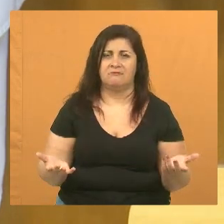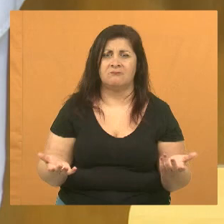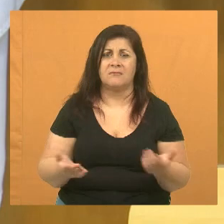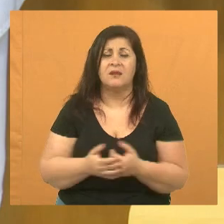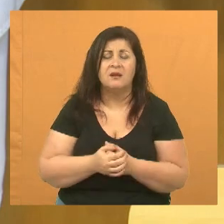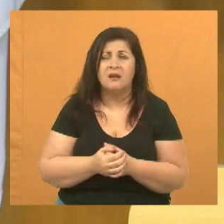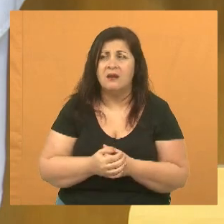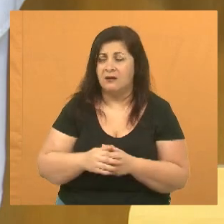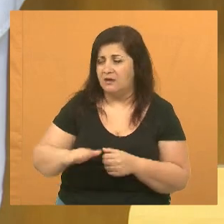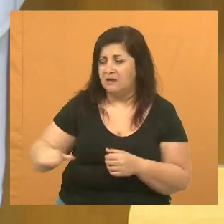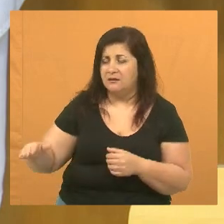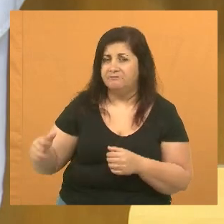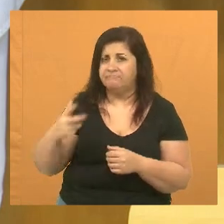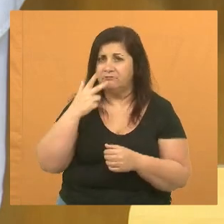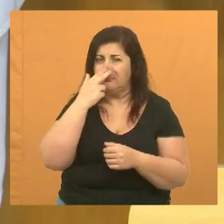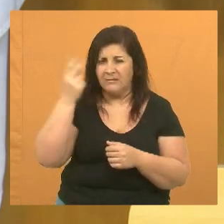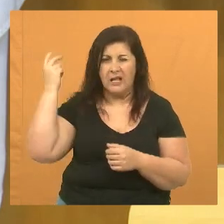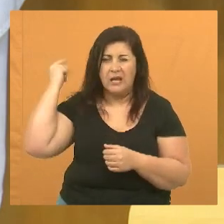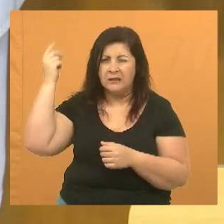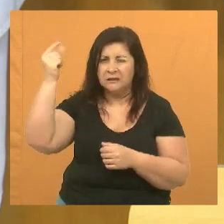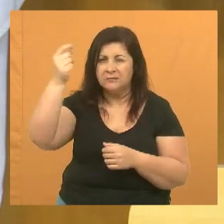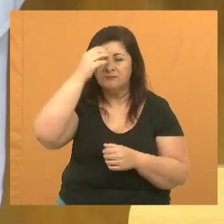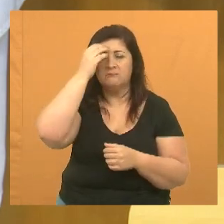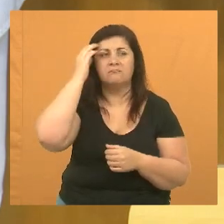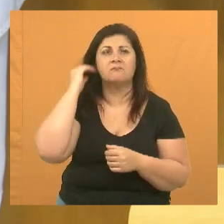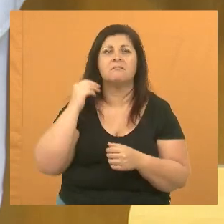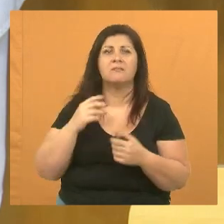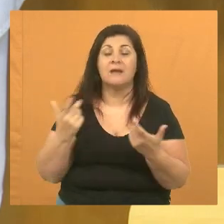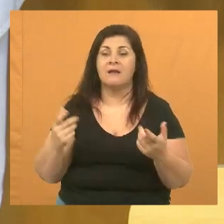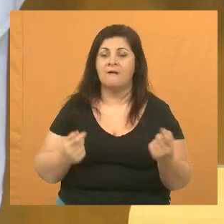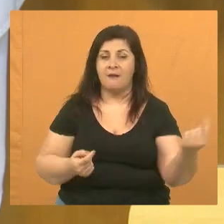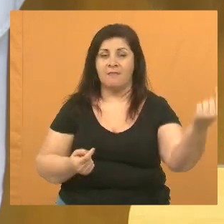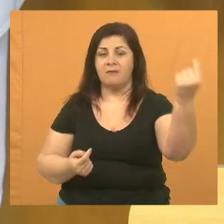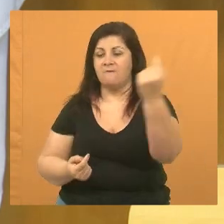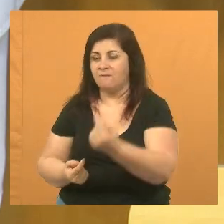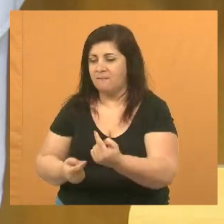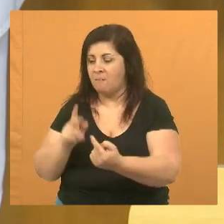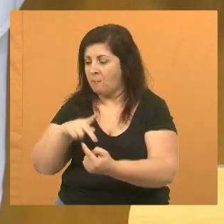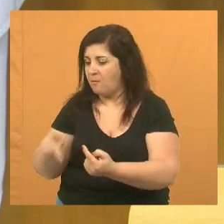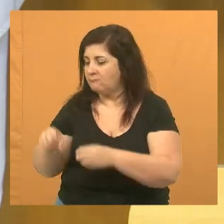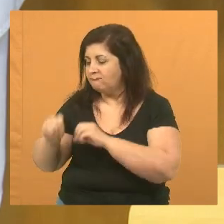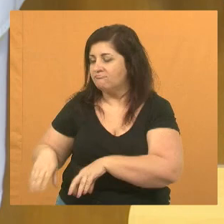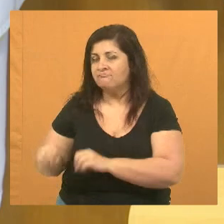como se ela não tivesse e o professor vem para colocar.